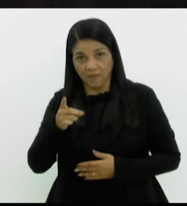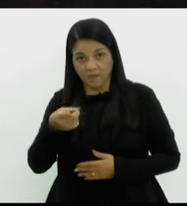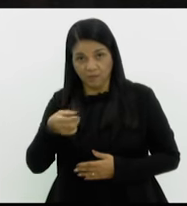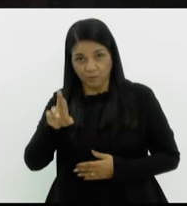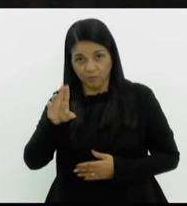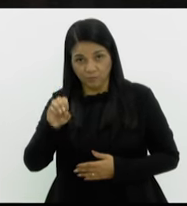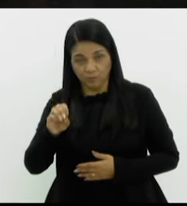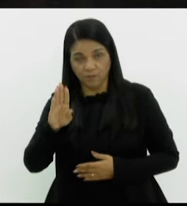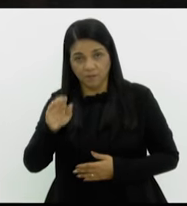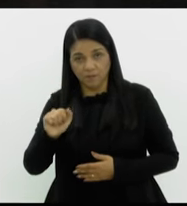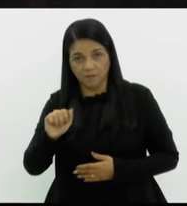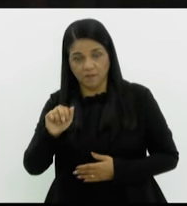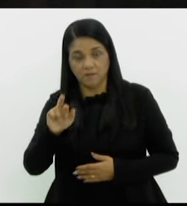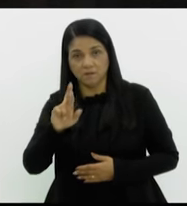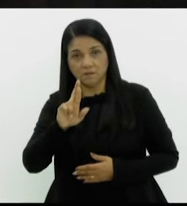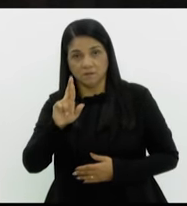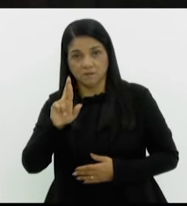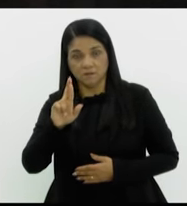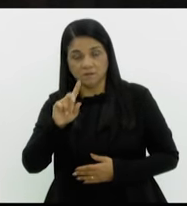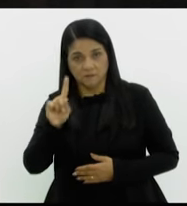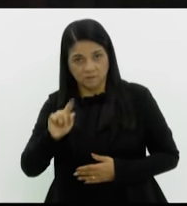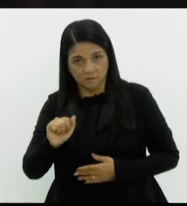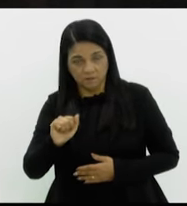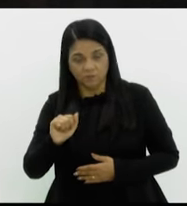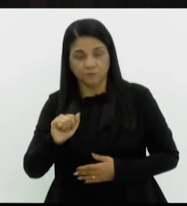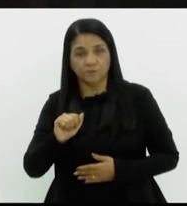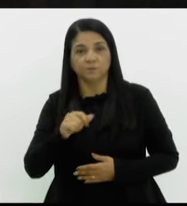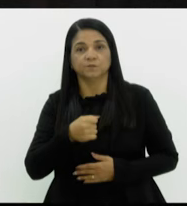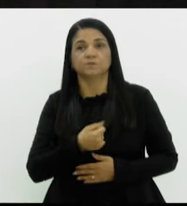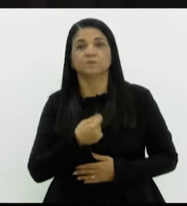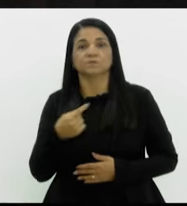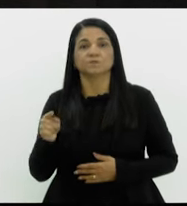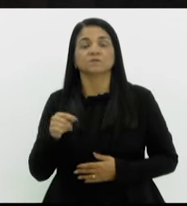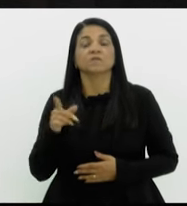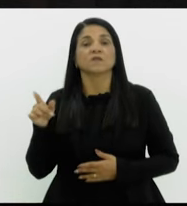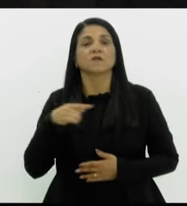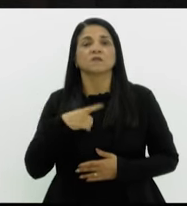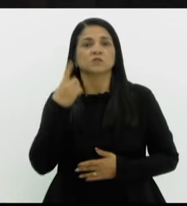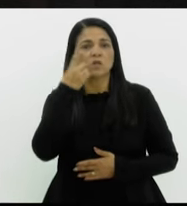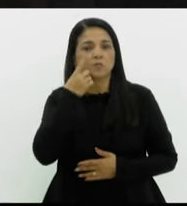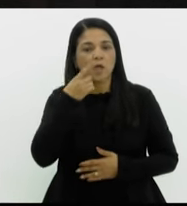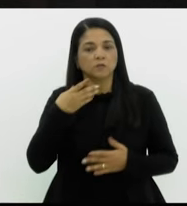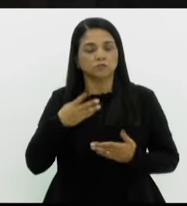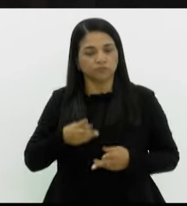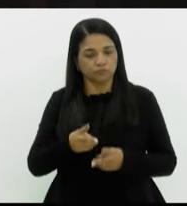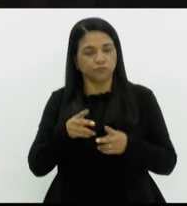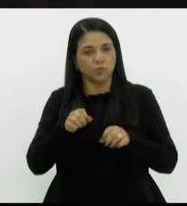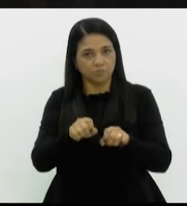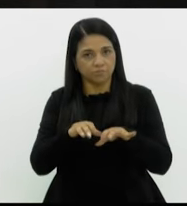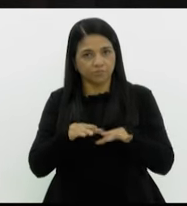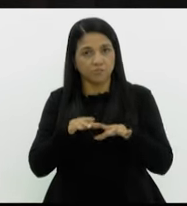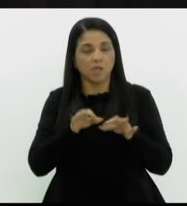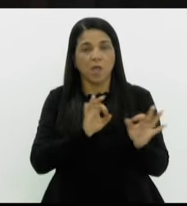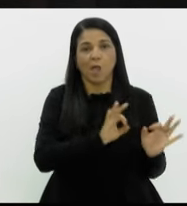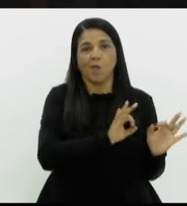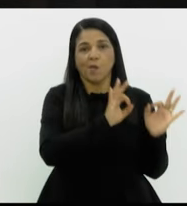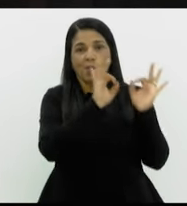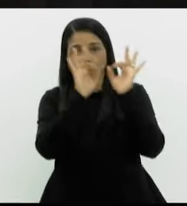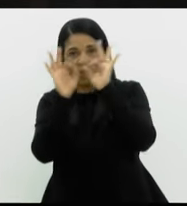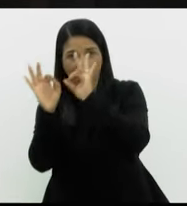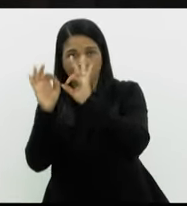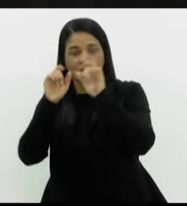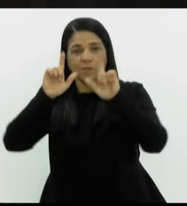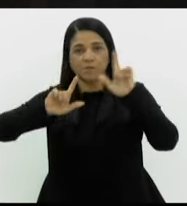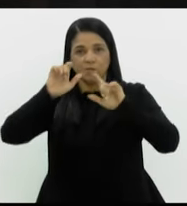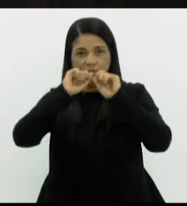deputados que ainda se encontram em plenário e aqueles que nos acompanham pela TV